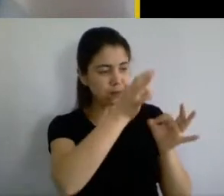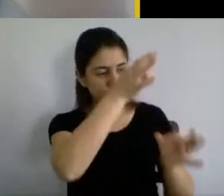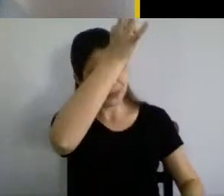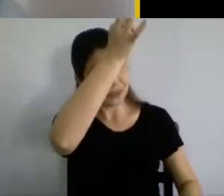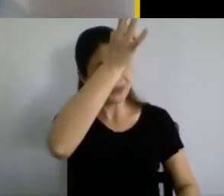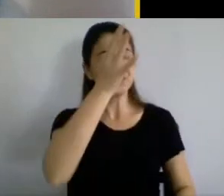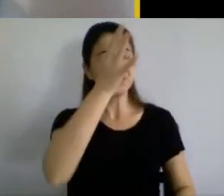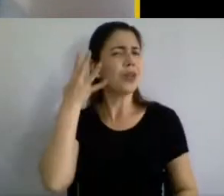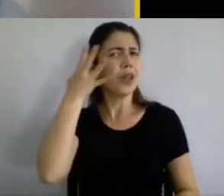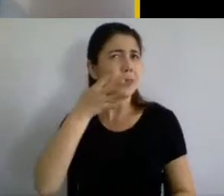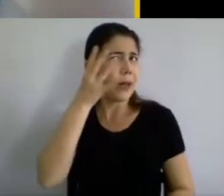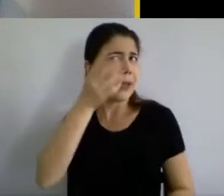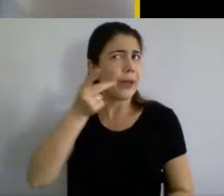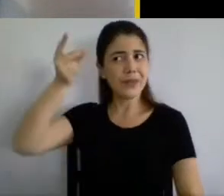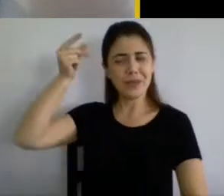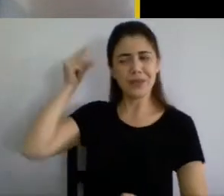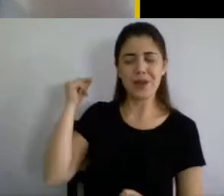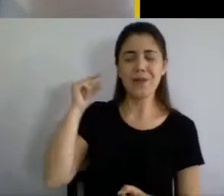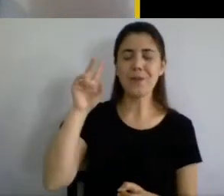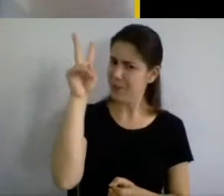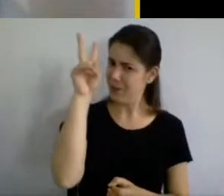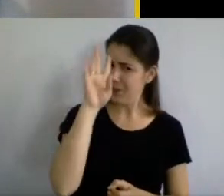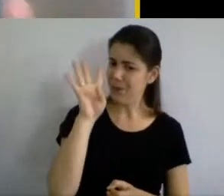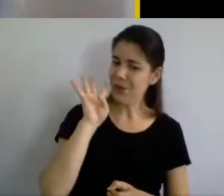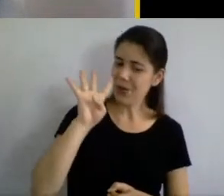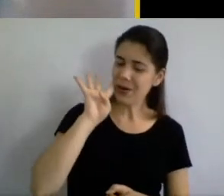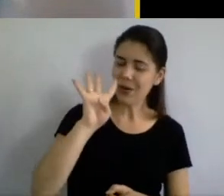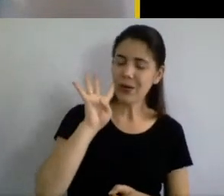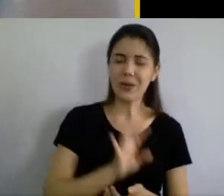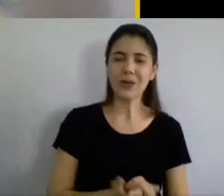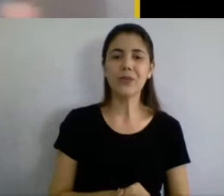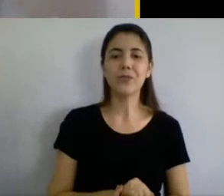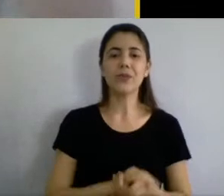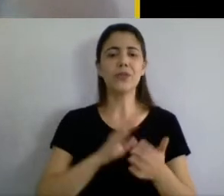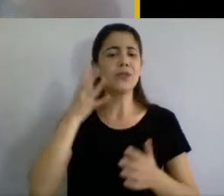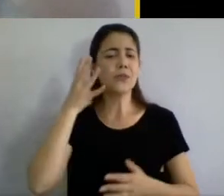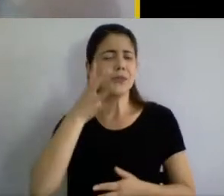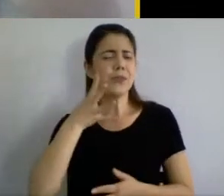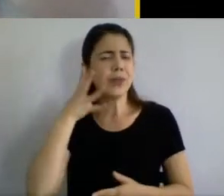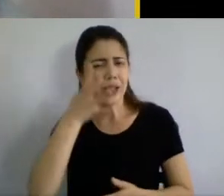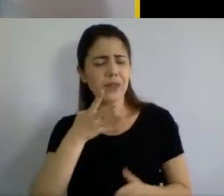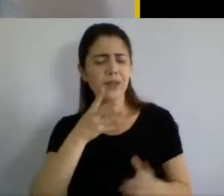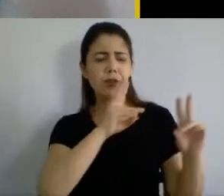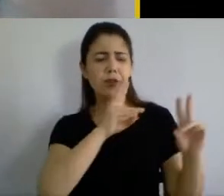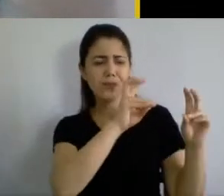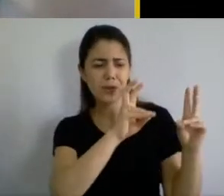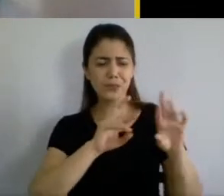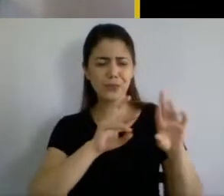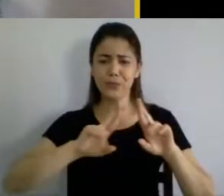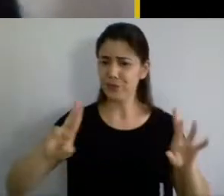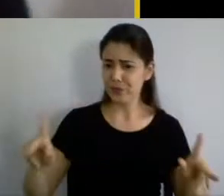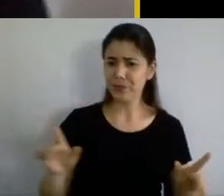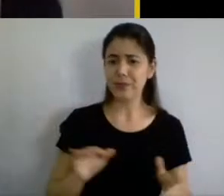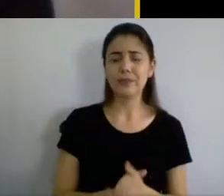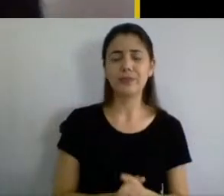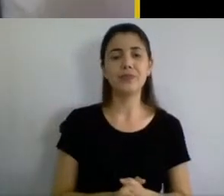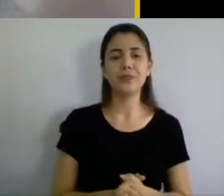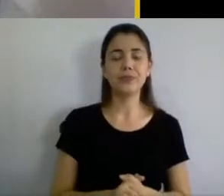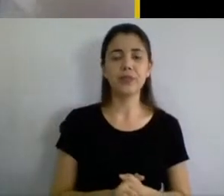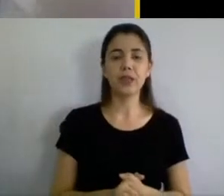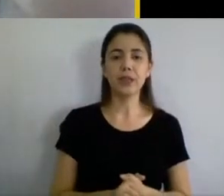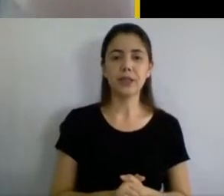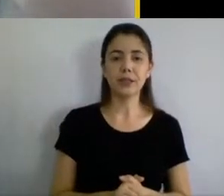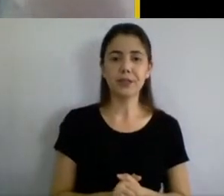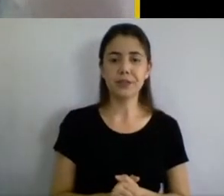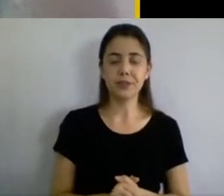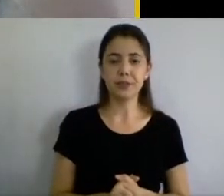aqui. Né? Conhecer todo o trabalho que já foi feito, os palestrantes, os outros temas. Então, antes da